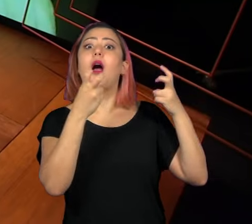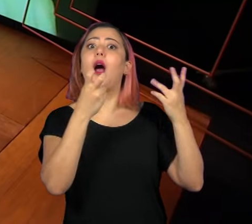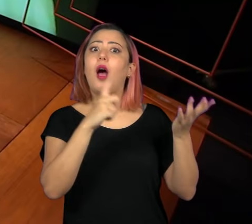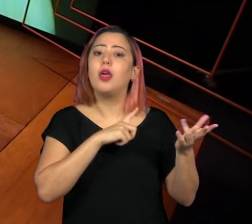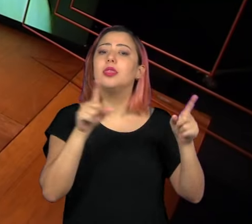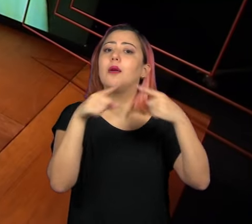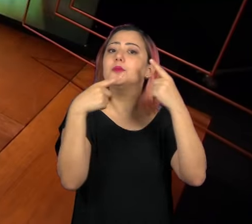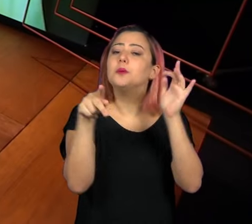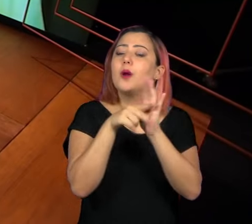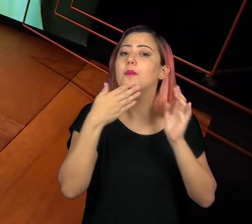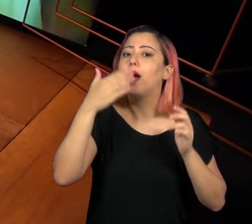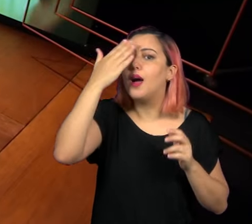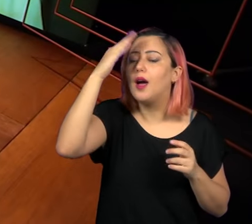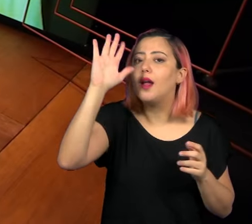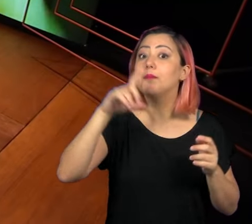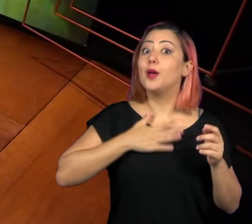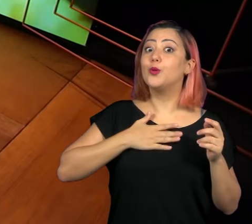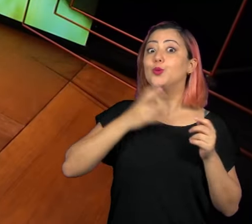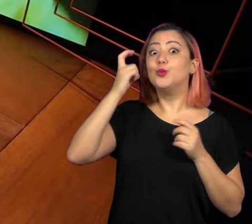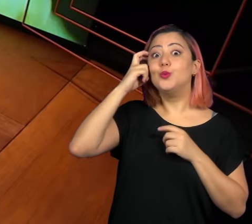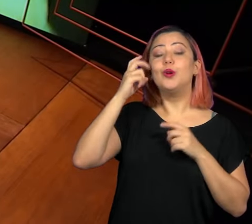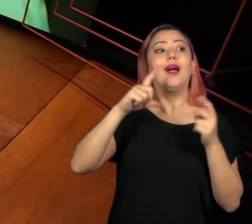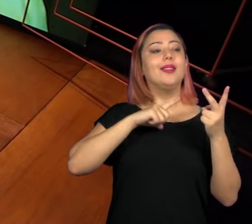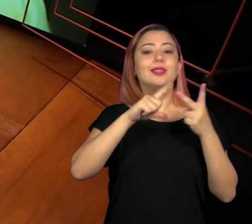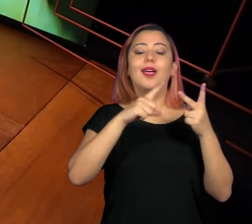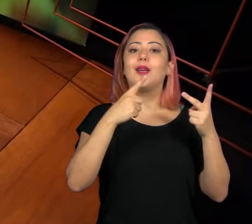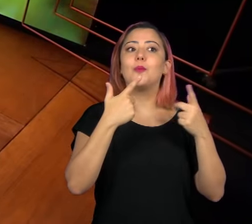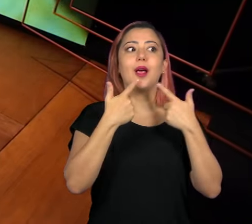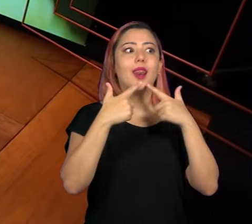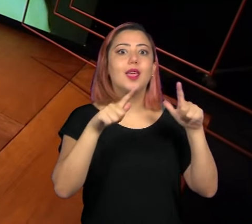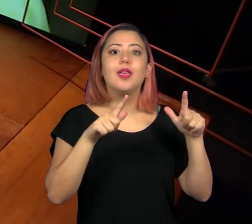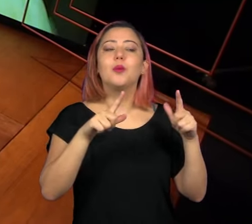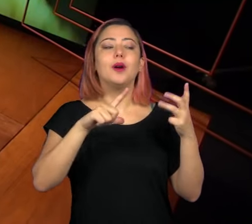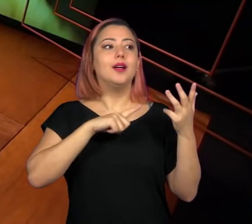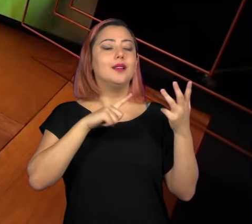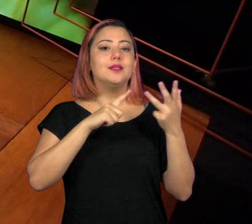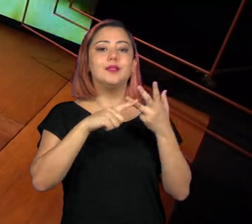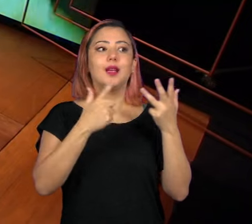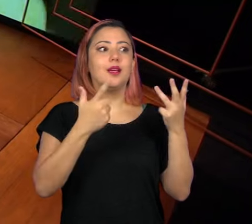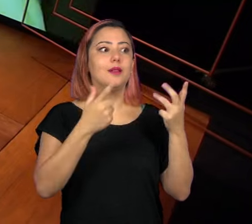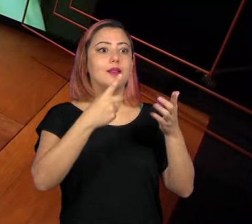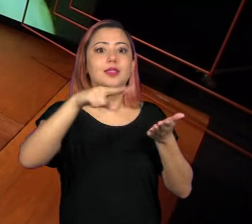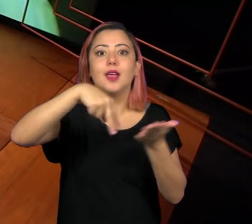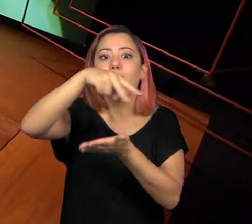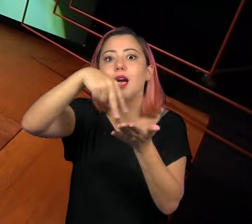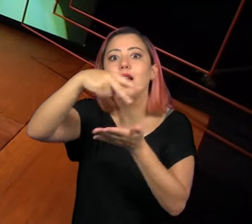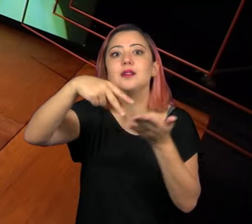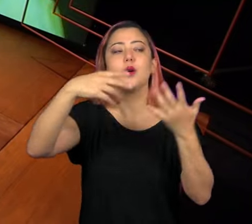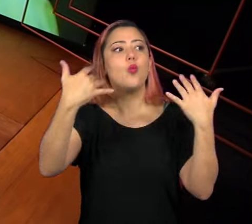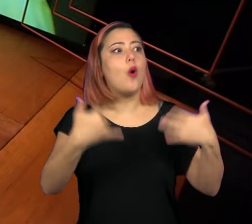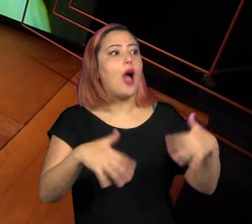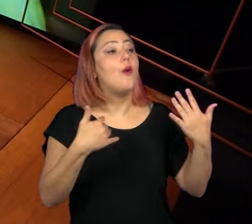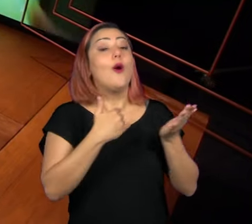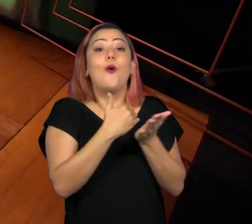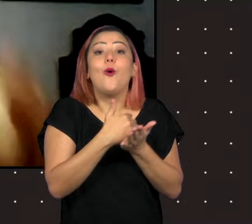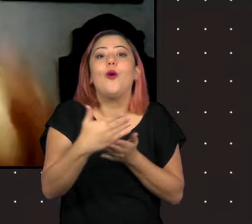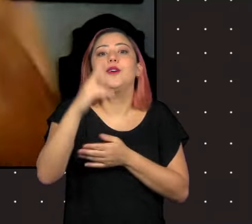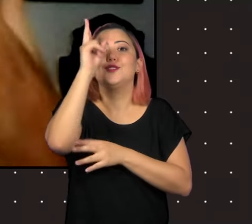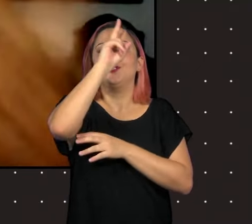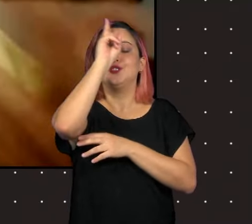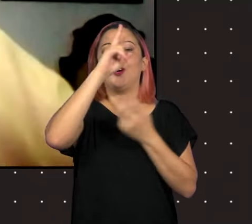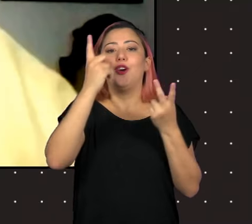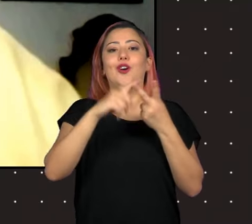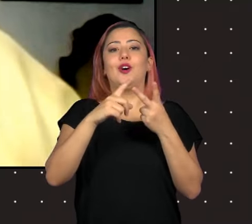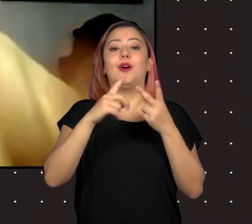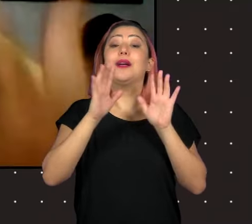árabes, tudo, reconhecendo uma cultura poderosa, enorme, milenar, entende? Tirando